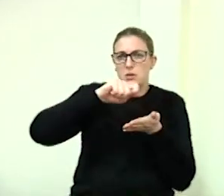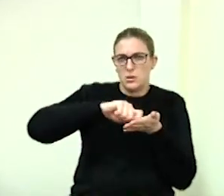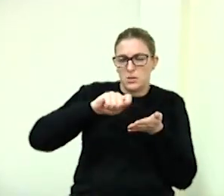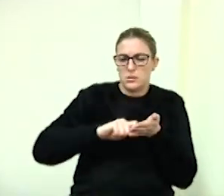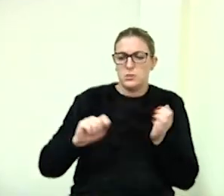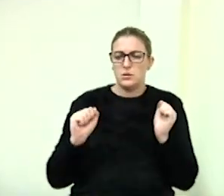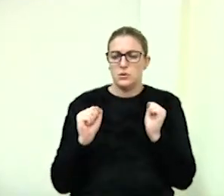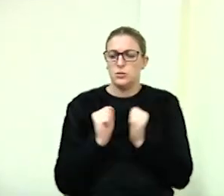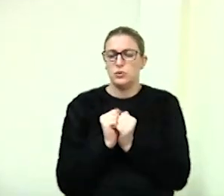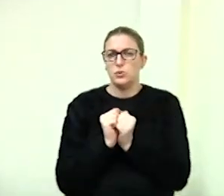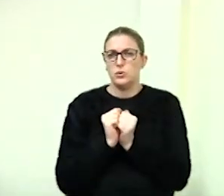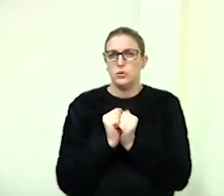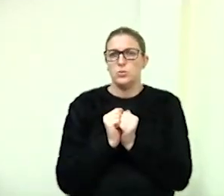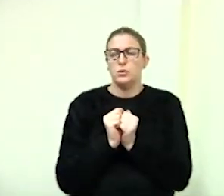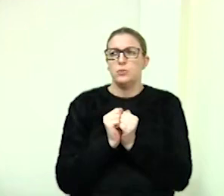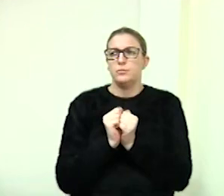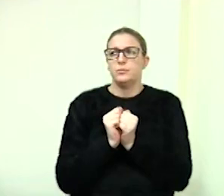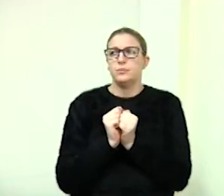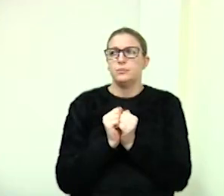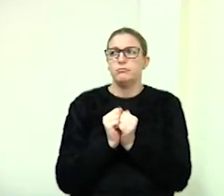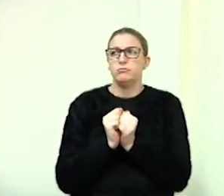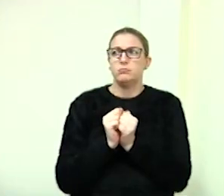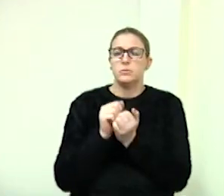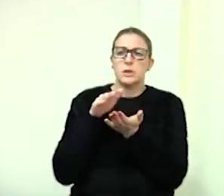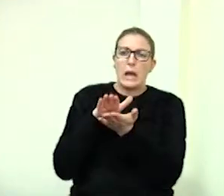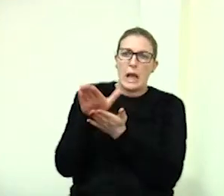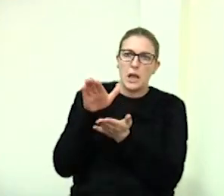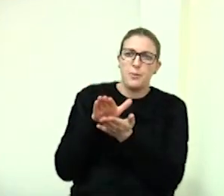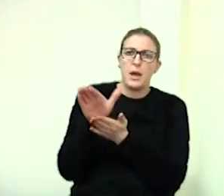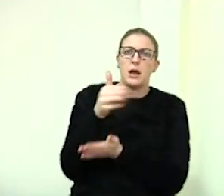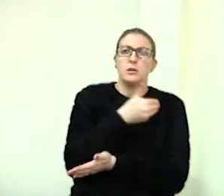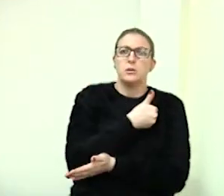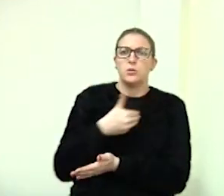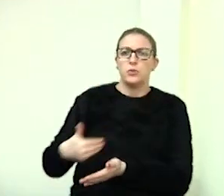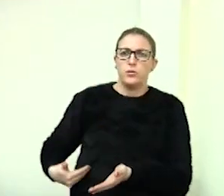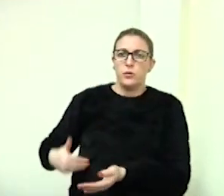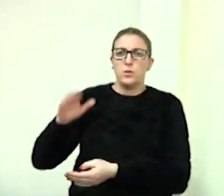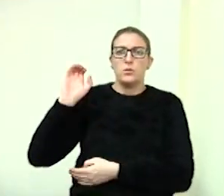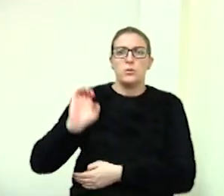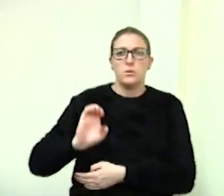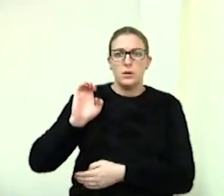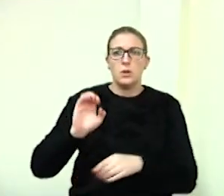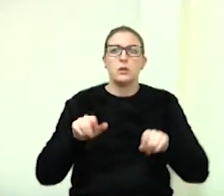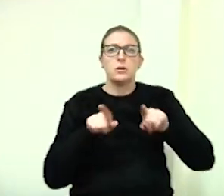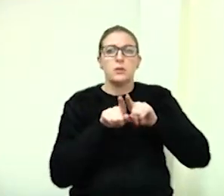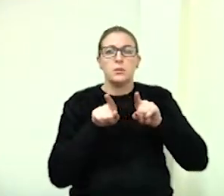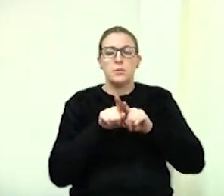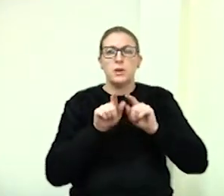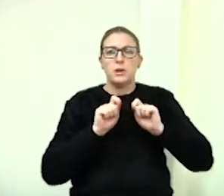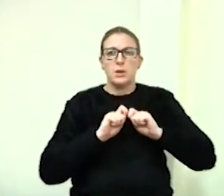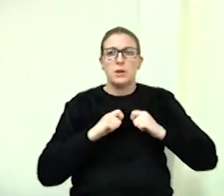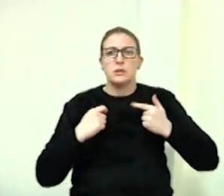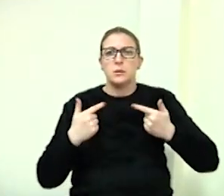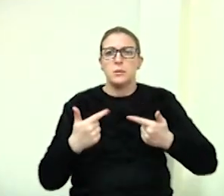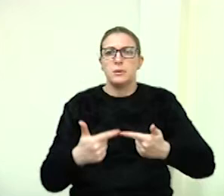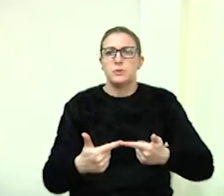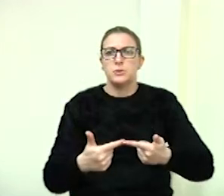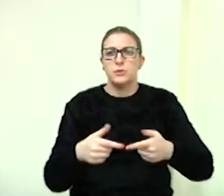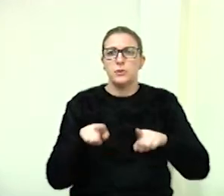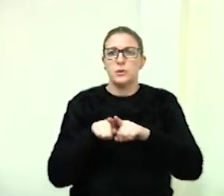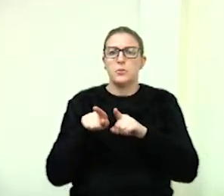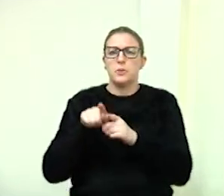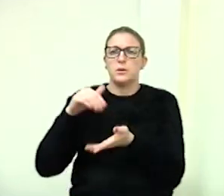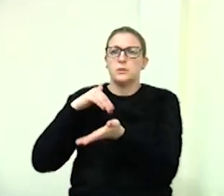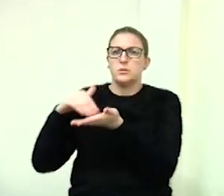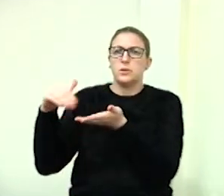moção e que ela vai ser encaminhada, então, ao governador, também à Assembleia Legislativa, mas também ao secretário de Estado que, inclusive,